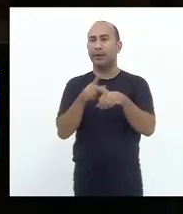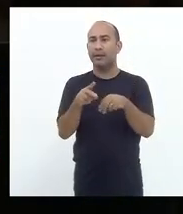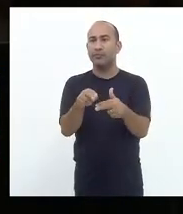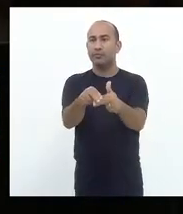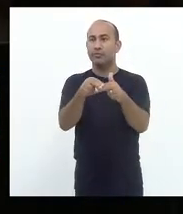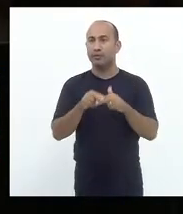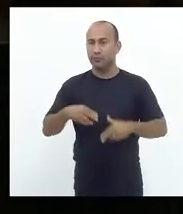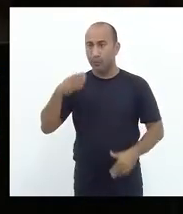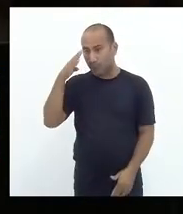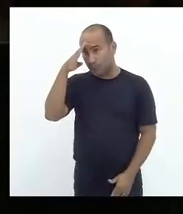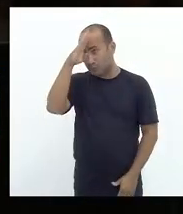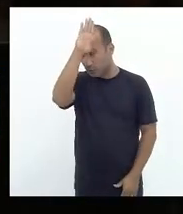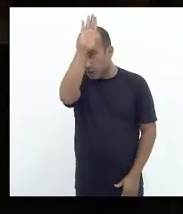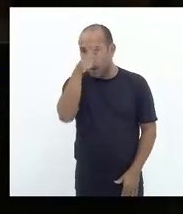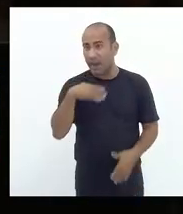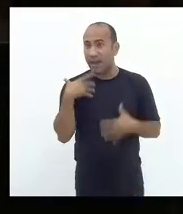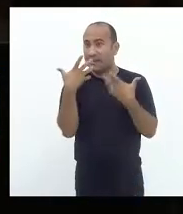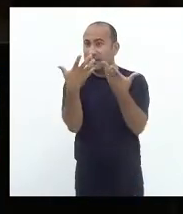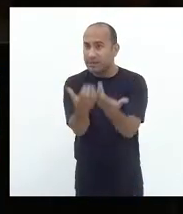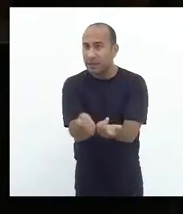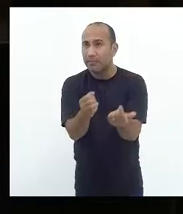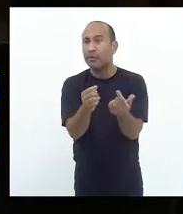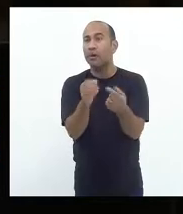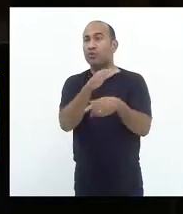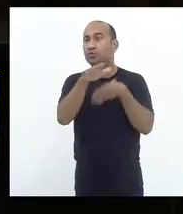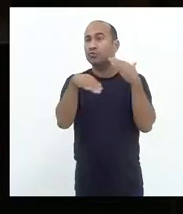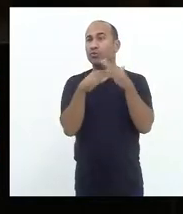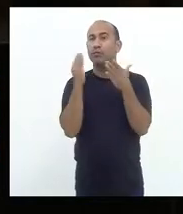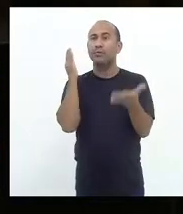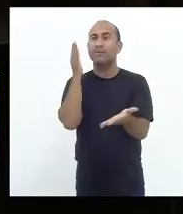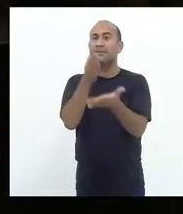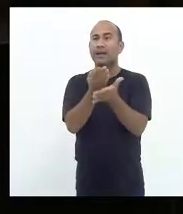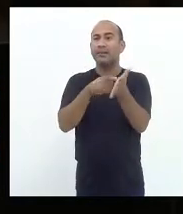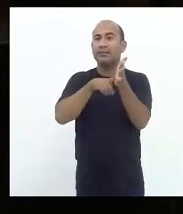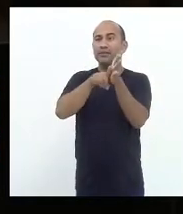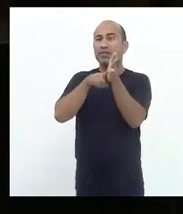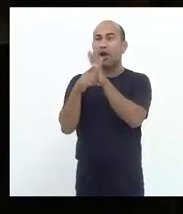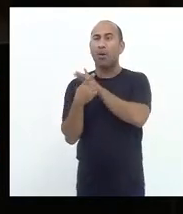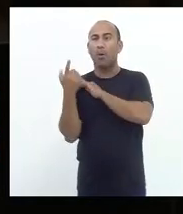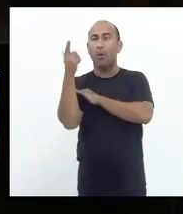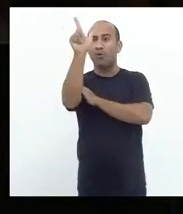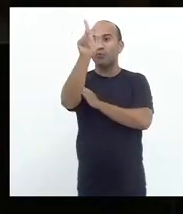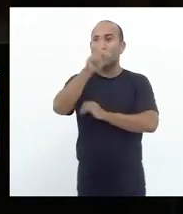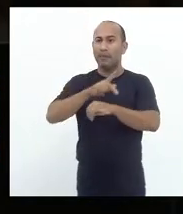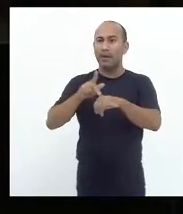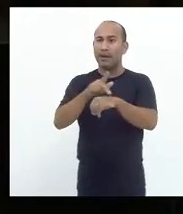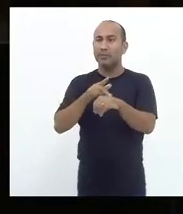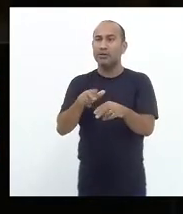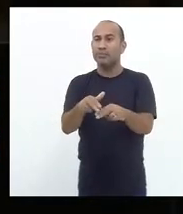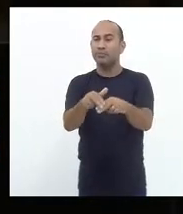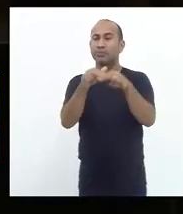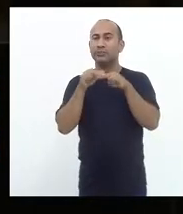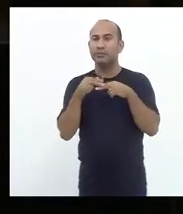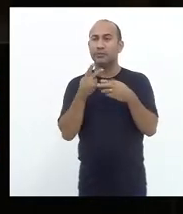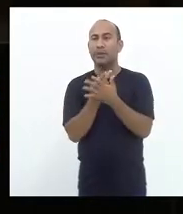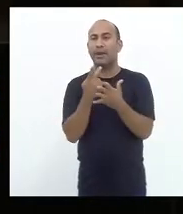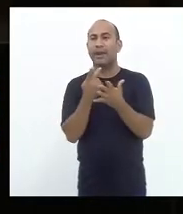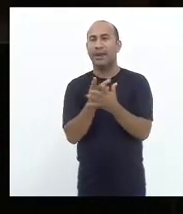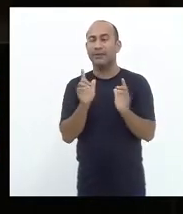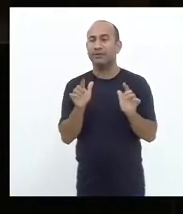Bolsonaro receba todo um processo de investigação internacional diante do genocídio que